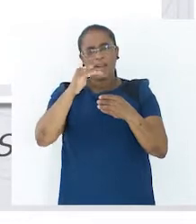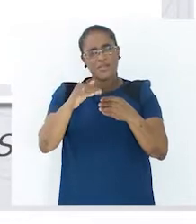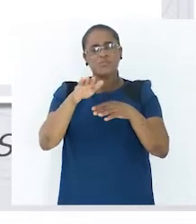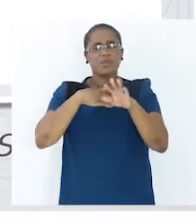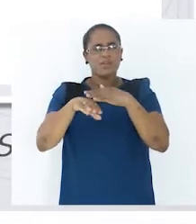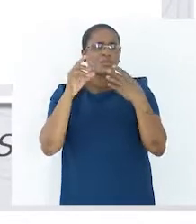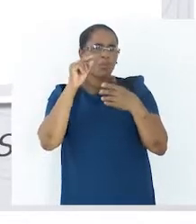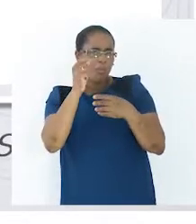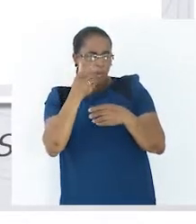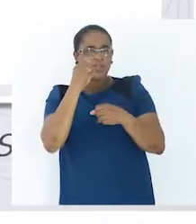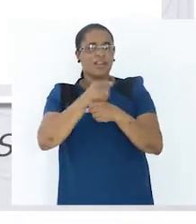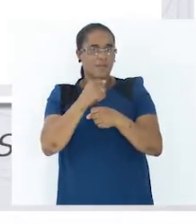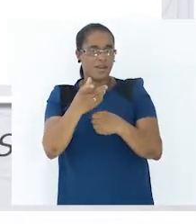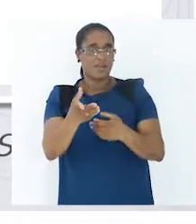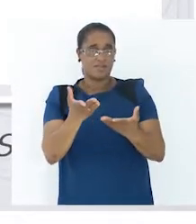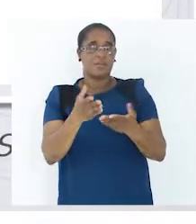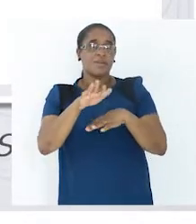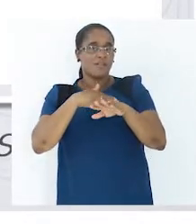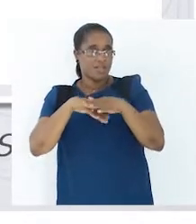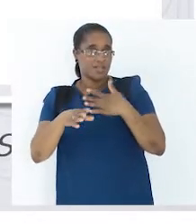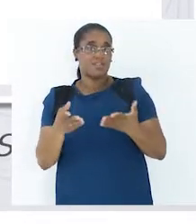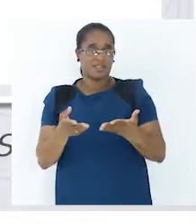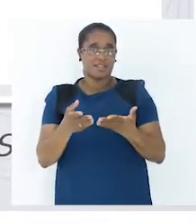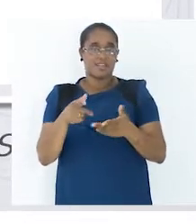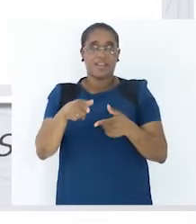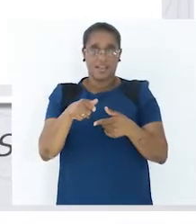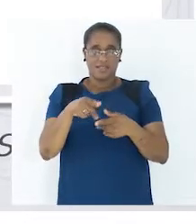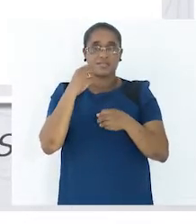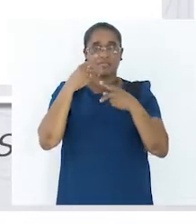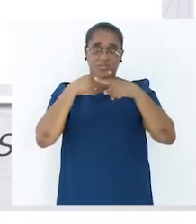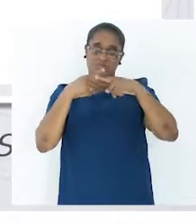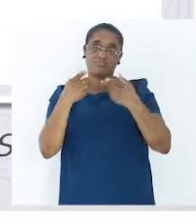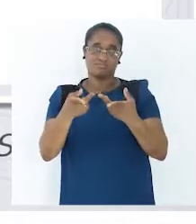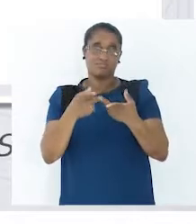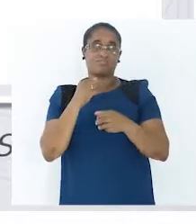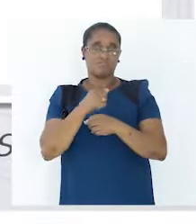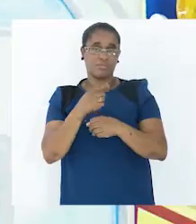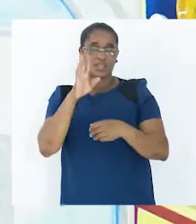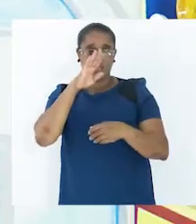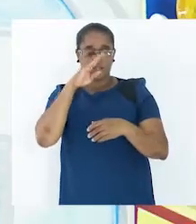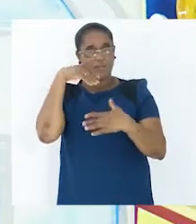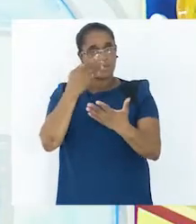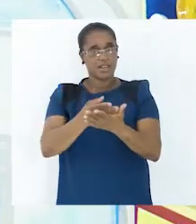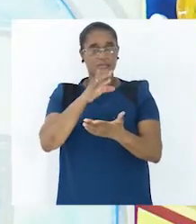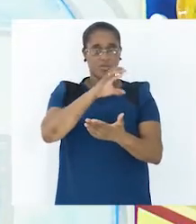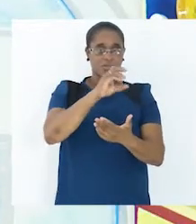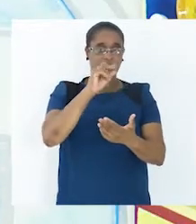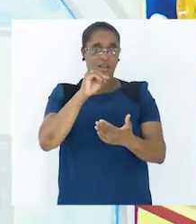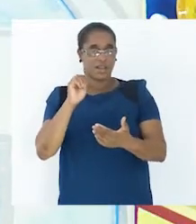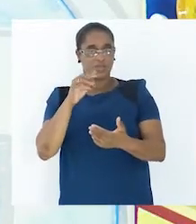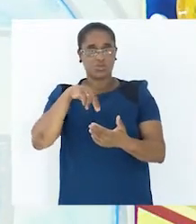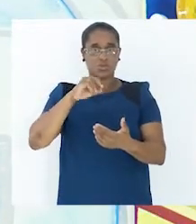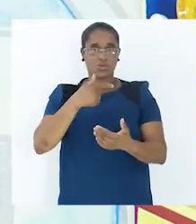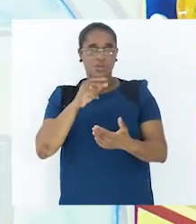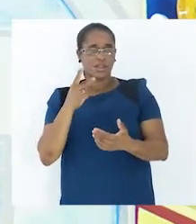menos trabalho para fazer esta operação se nós aplicarmos os casos notáveis. Estão a ver que é muito mais fácil, que